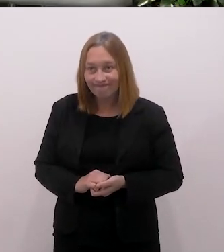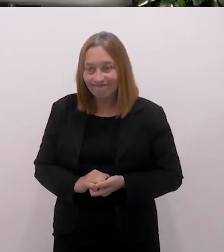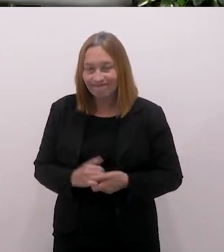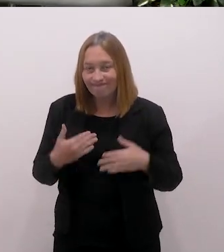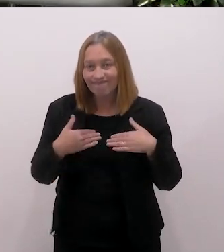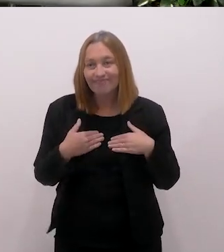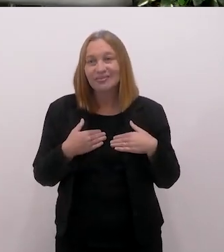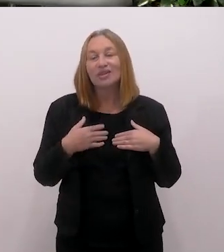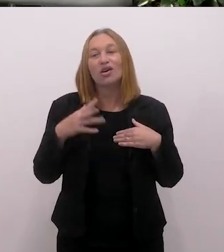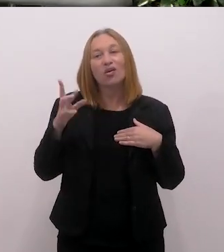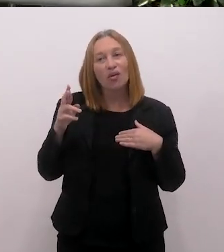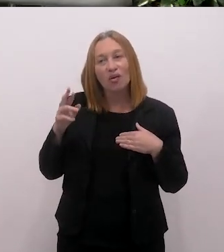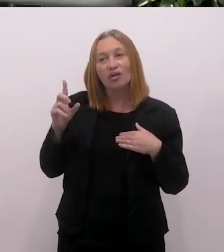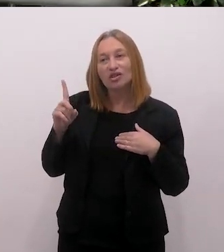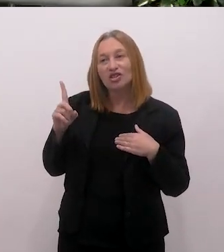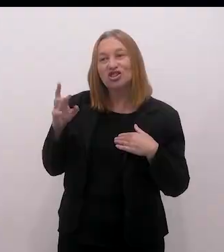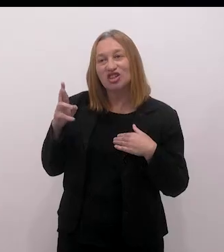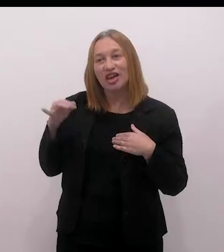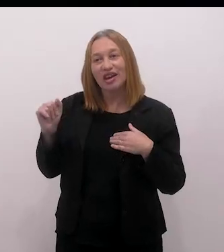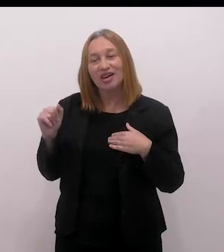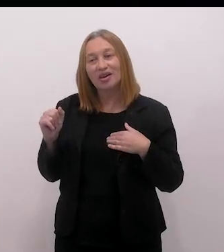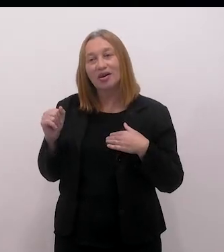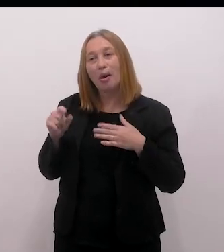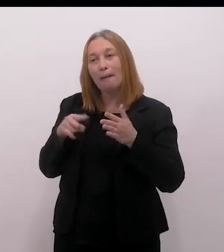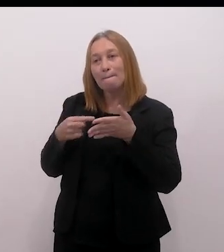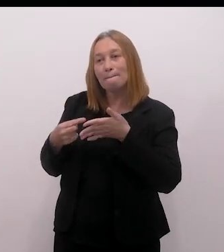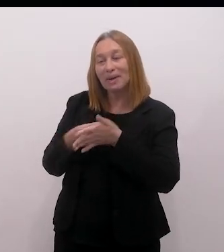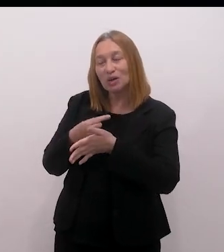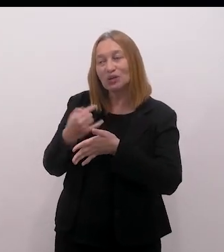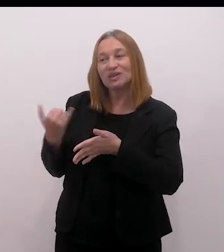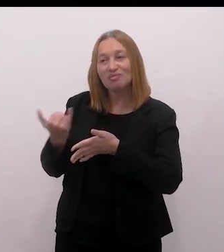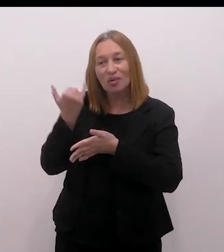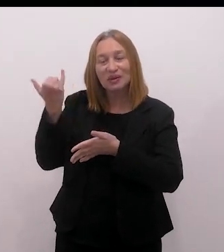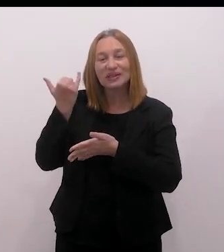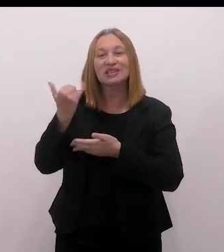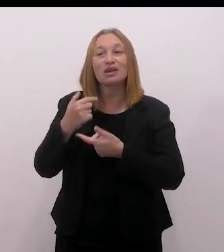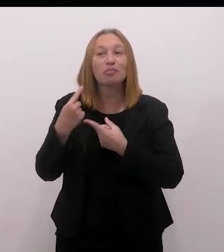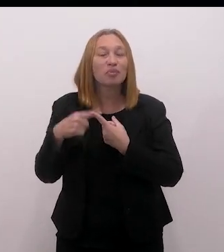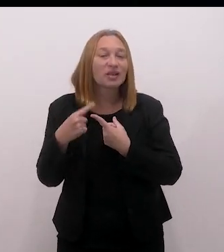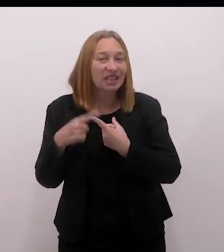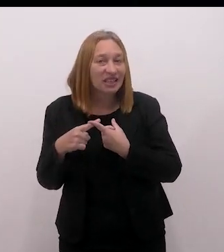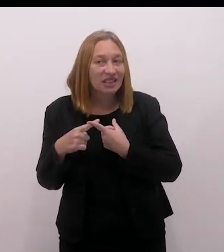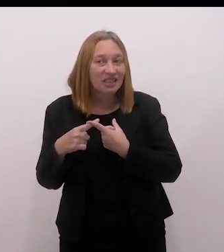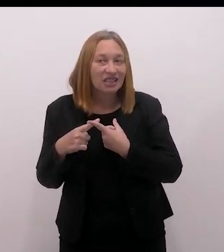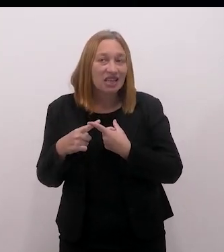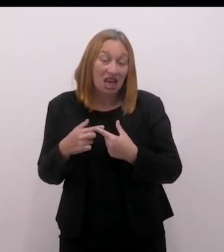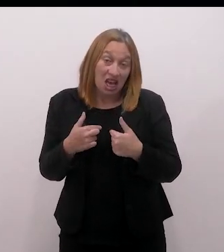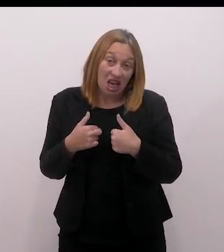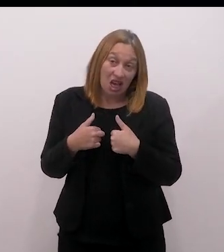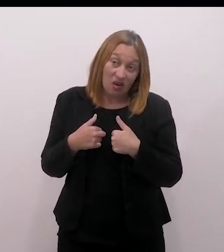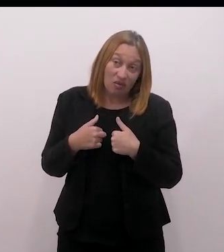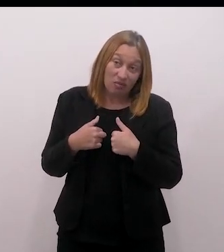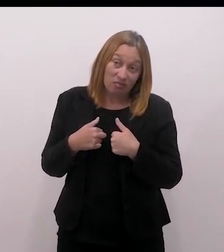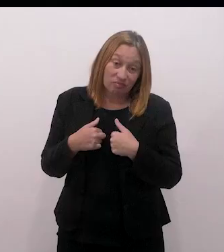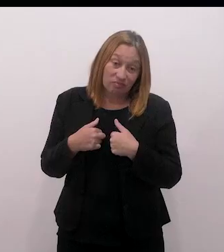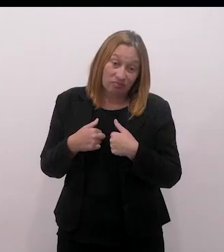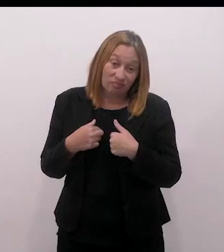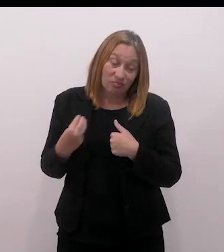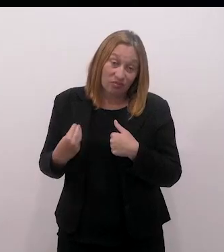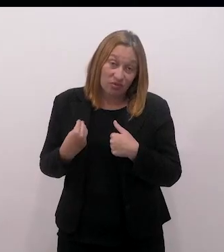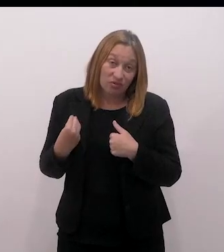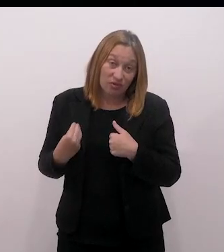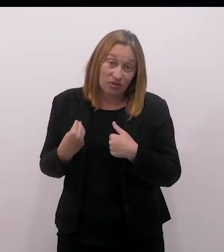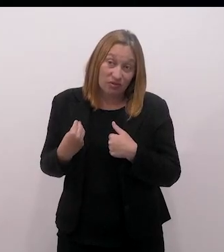Olha, Rogério, essa é uma pergunta bem importante, assim, né? Porque eu passo